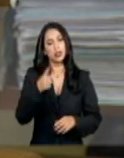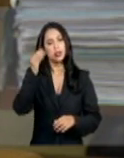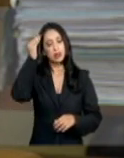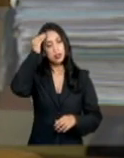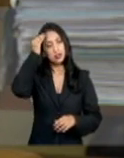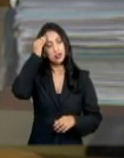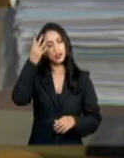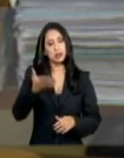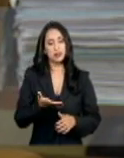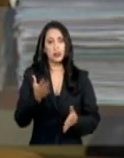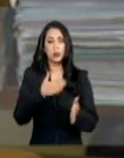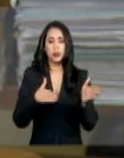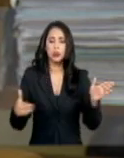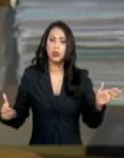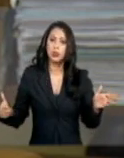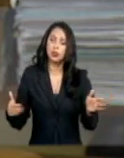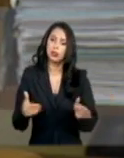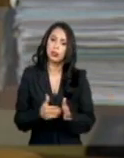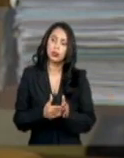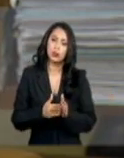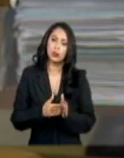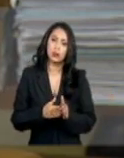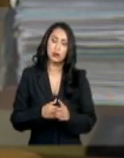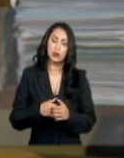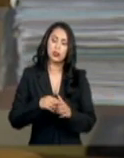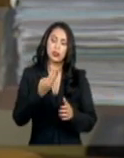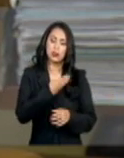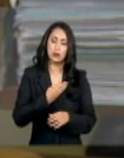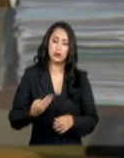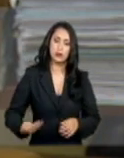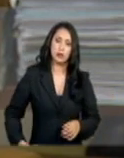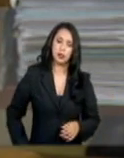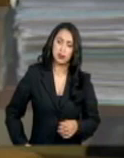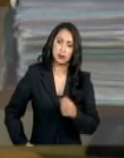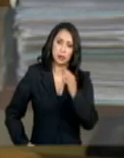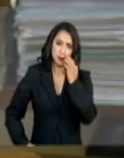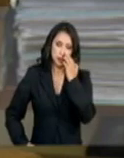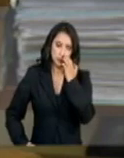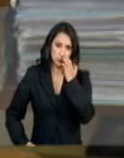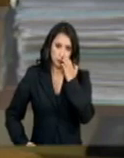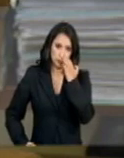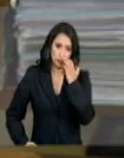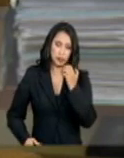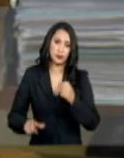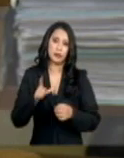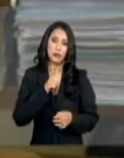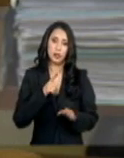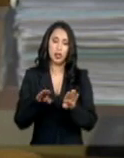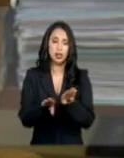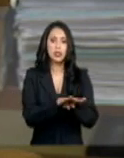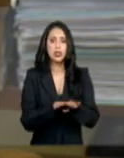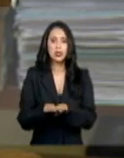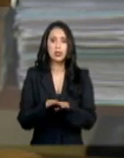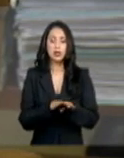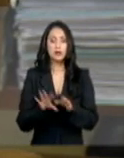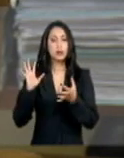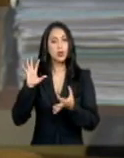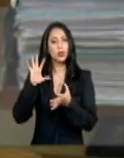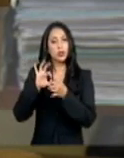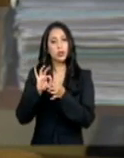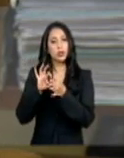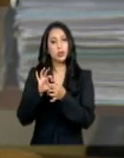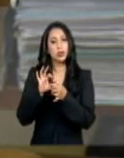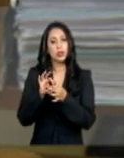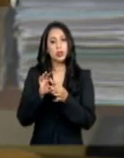emanados da organização inter governamental é referência nesse ensejo e tem igualmente presente o contexto em função do qual for